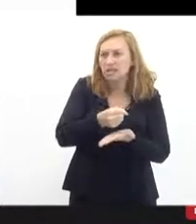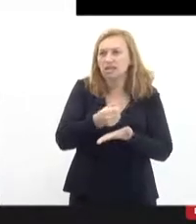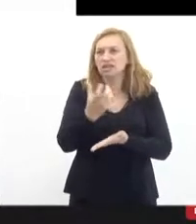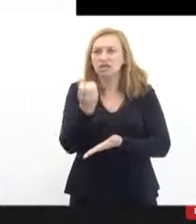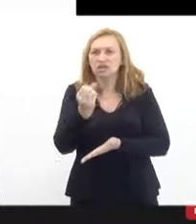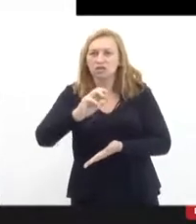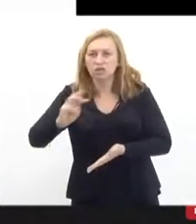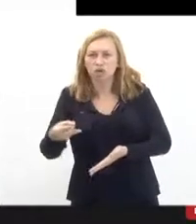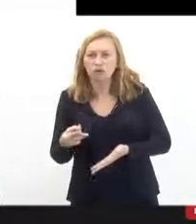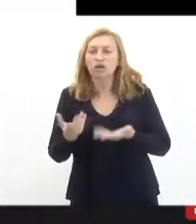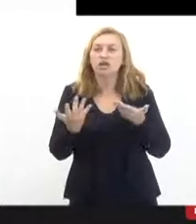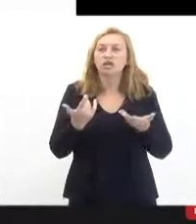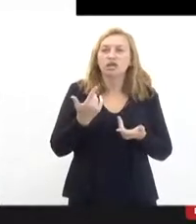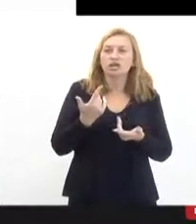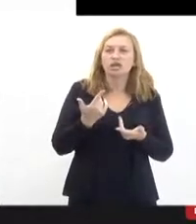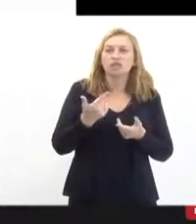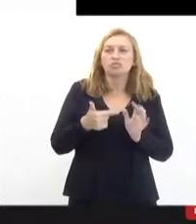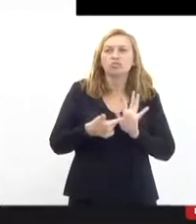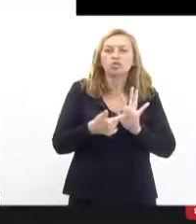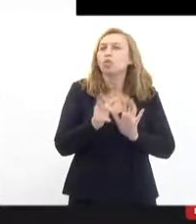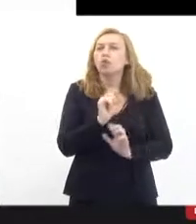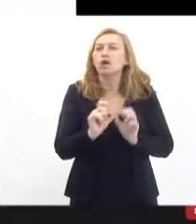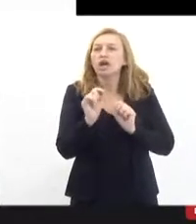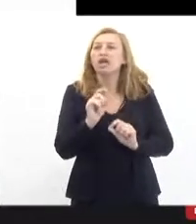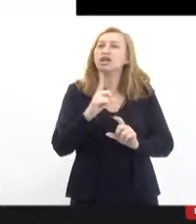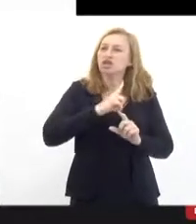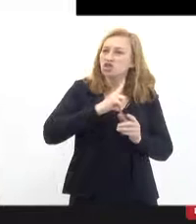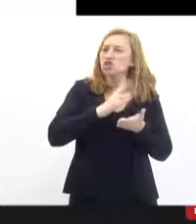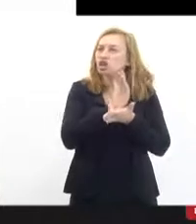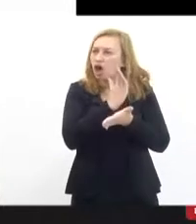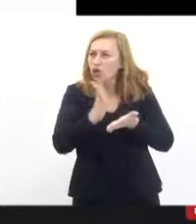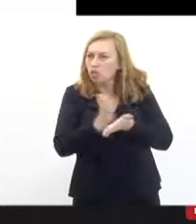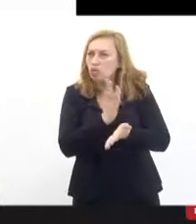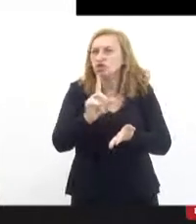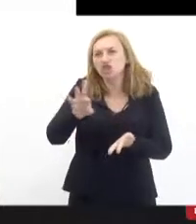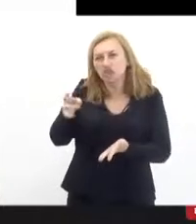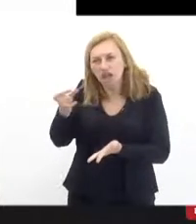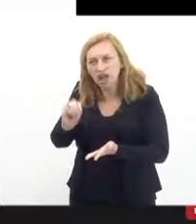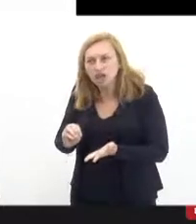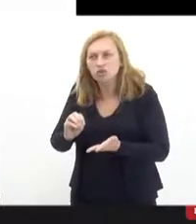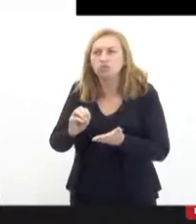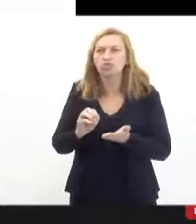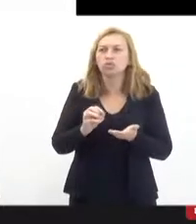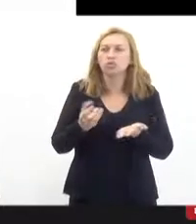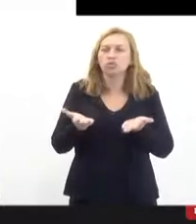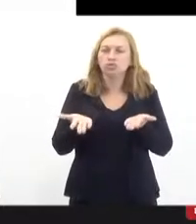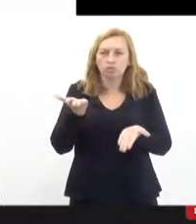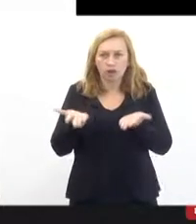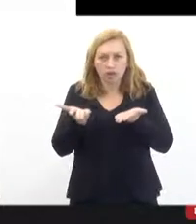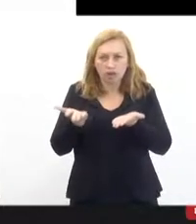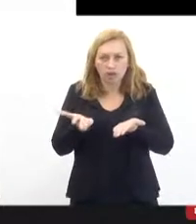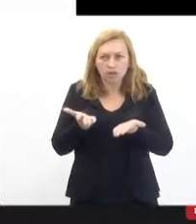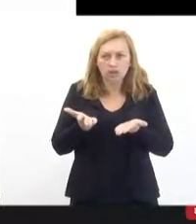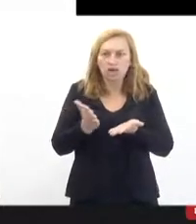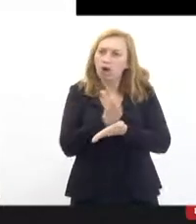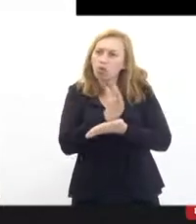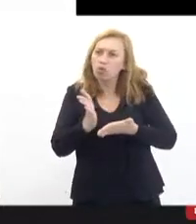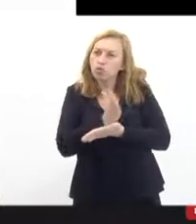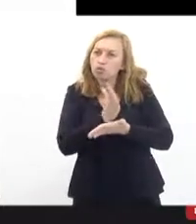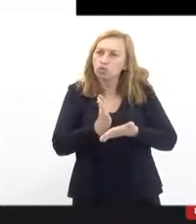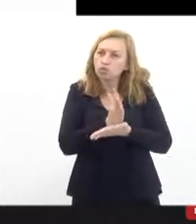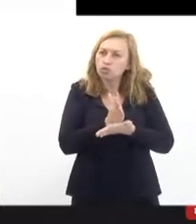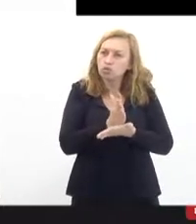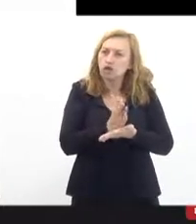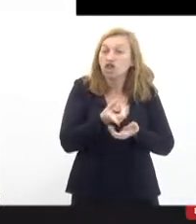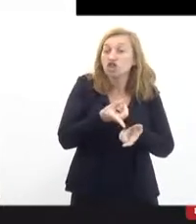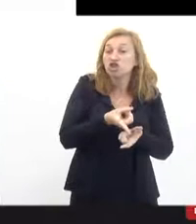gente identificou que tinham alguns créditos, né, que constavam no balanço, né, alguns créditos de dívida